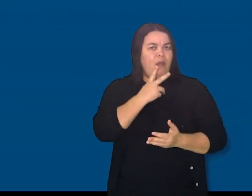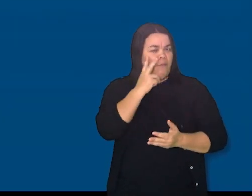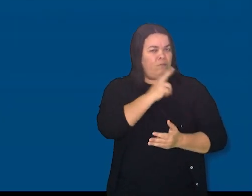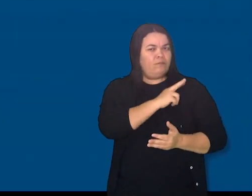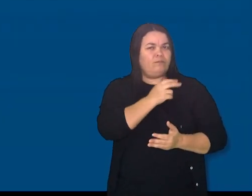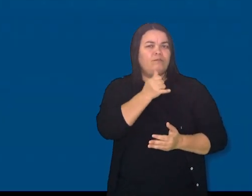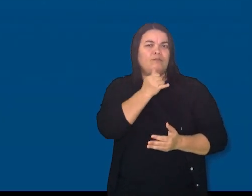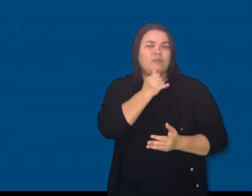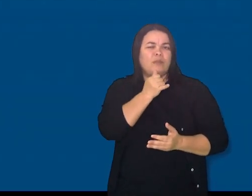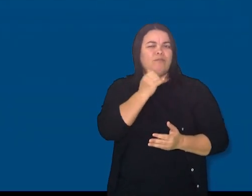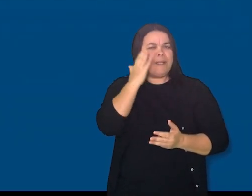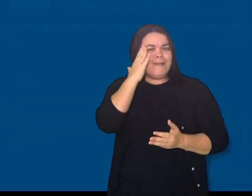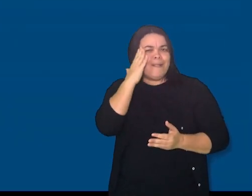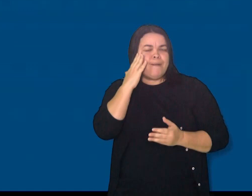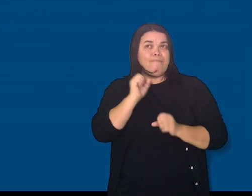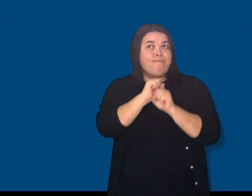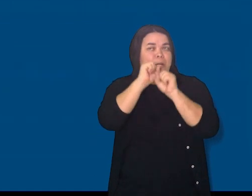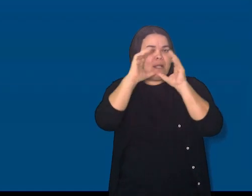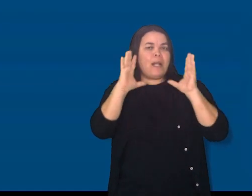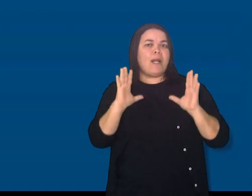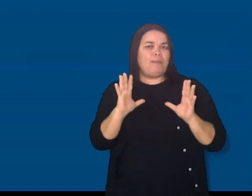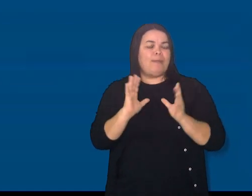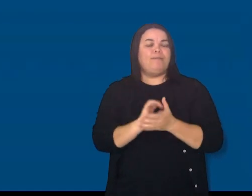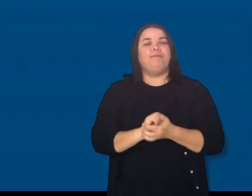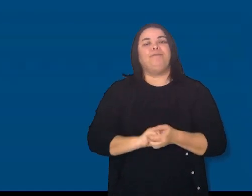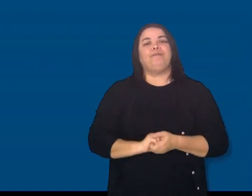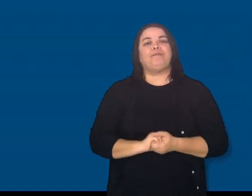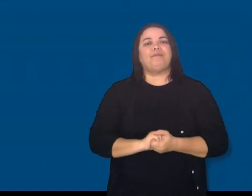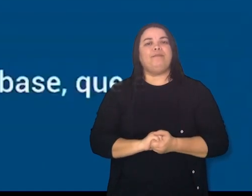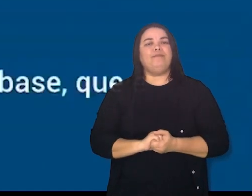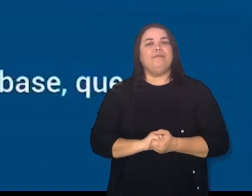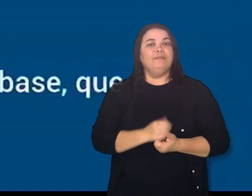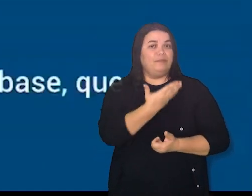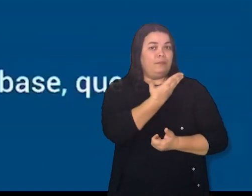Então, vamos ver o exemplo para entendermos melhor o que está acontecendo.